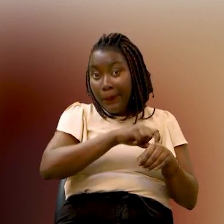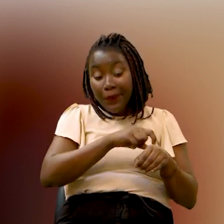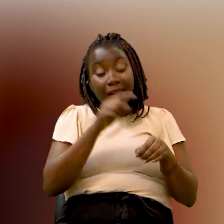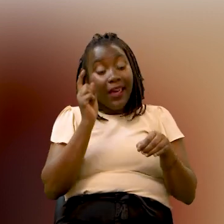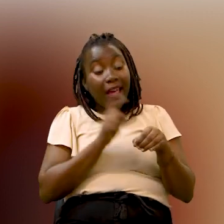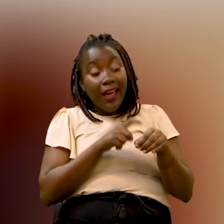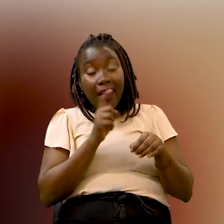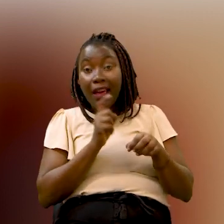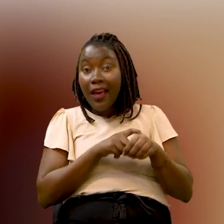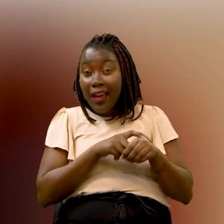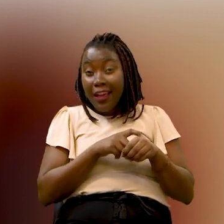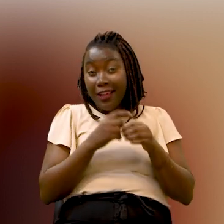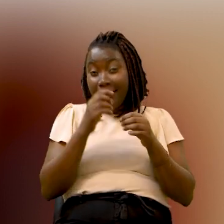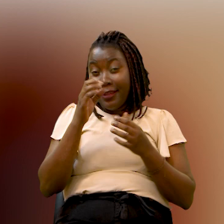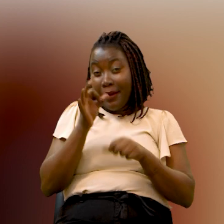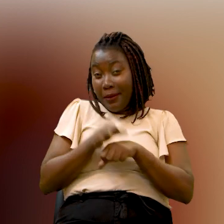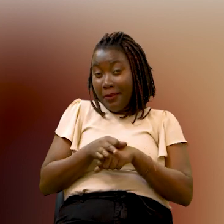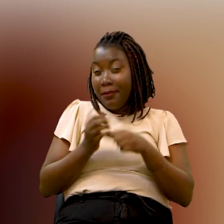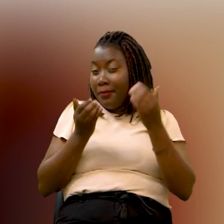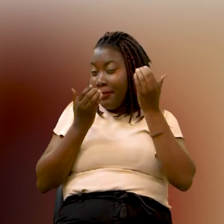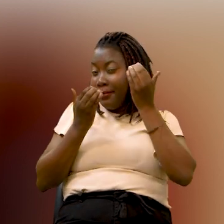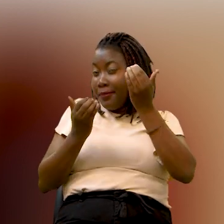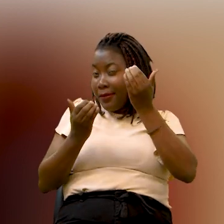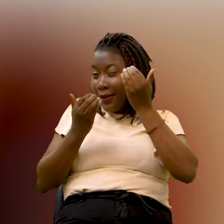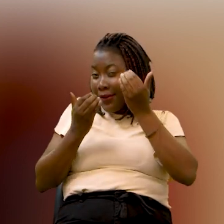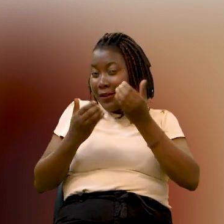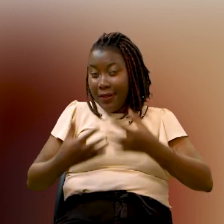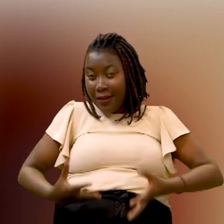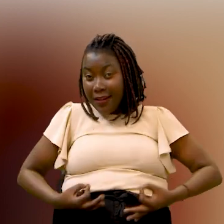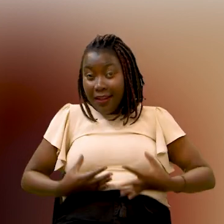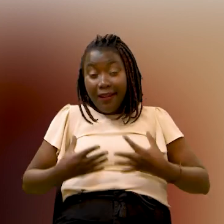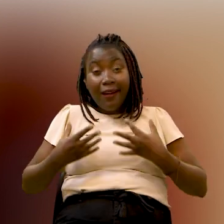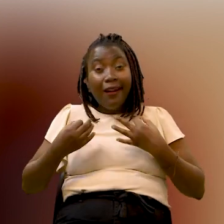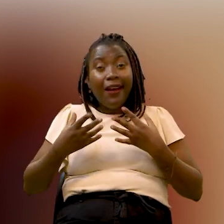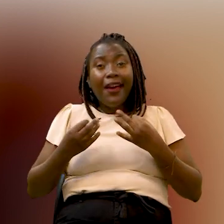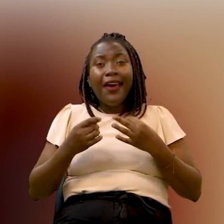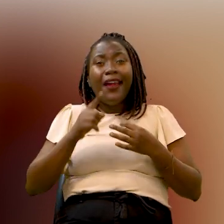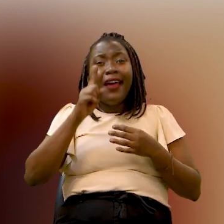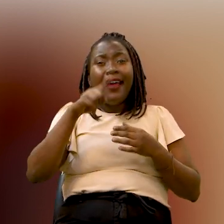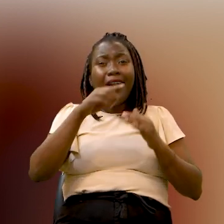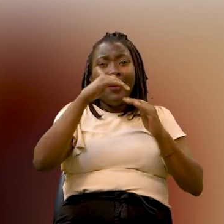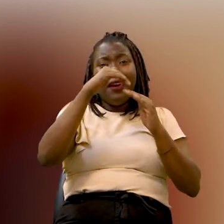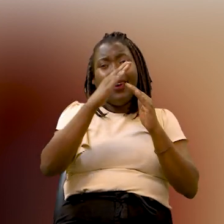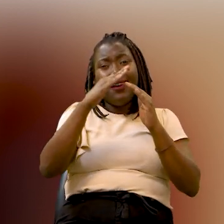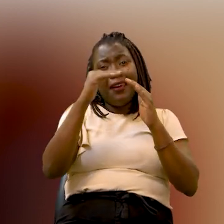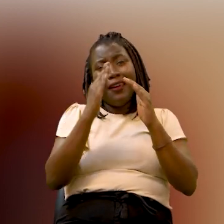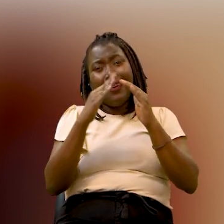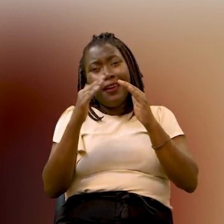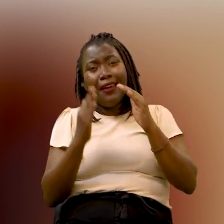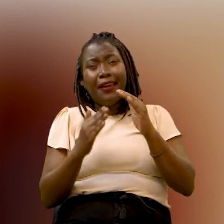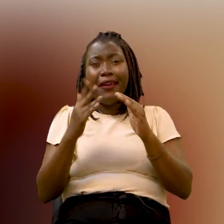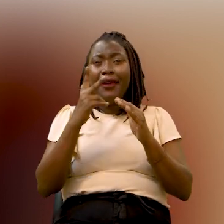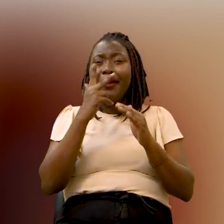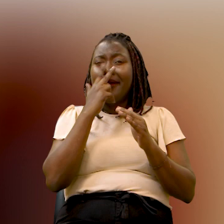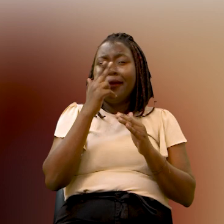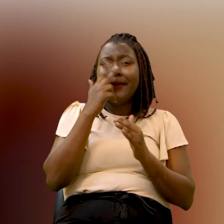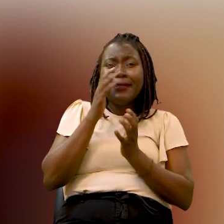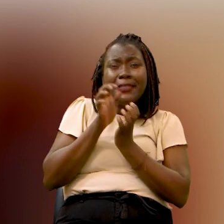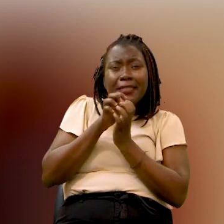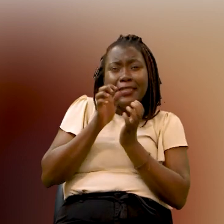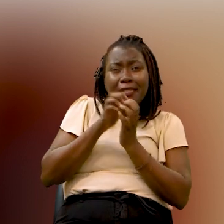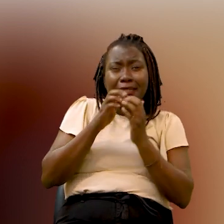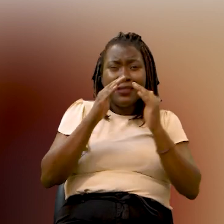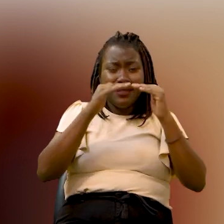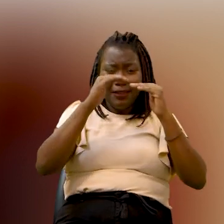pinta maligna, suspeita de ser melanoma, em geral, ela é uma borda toda irregular,